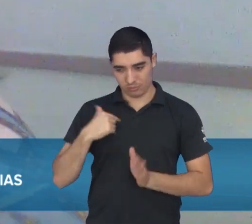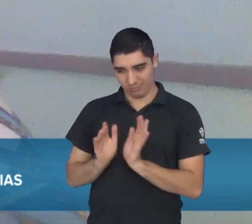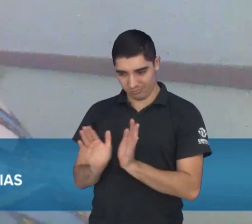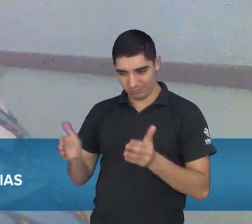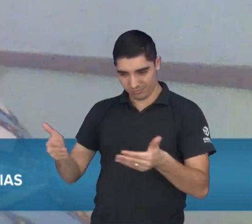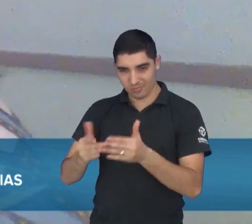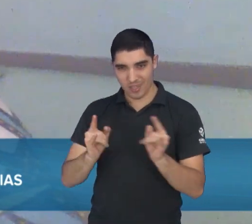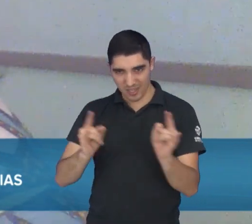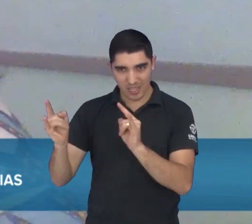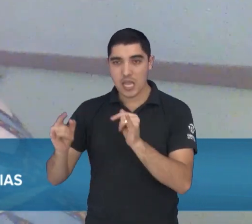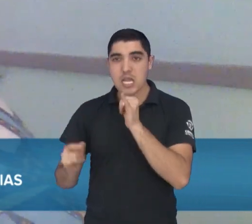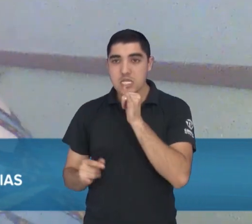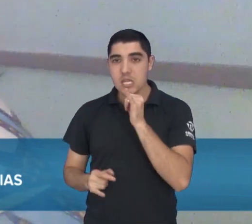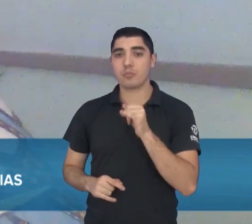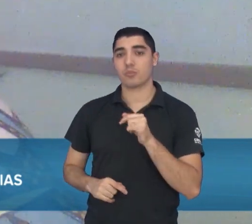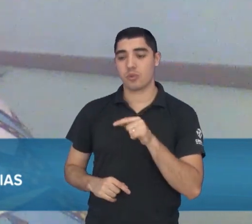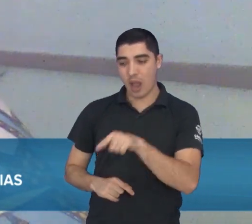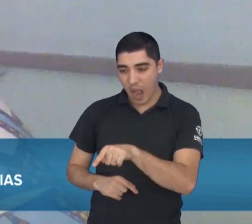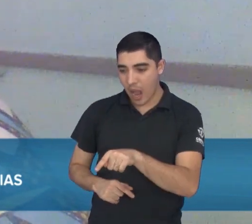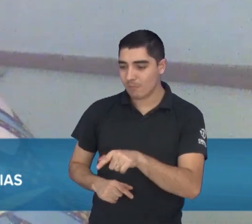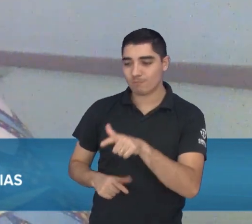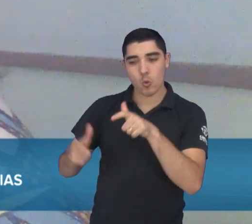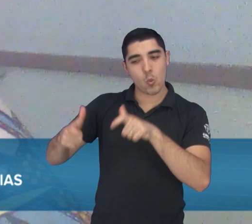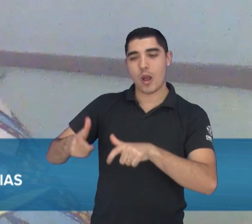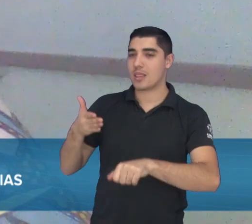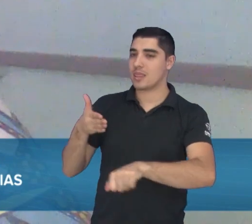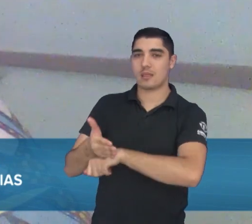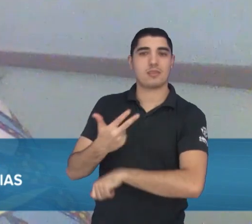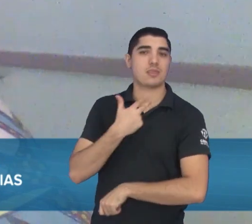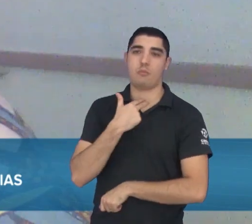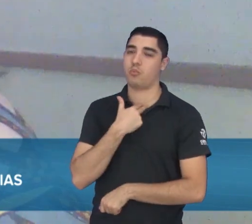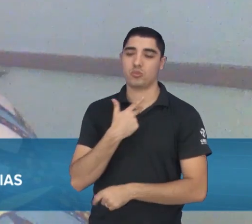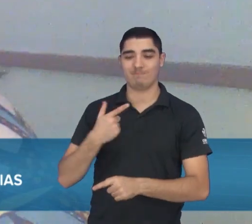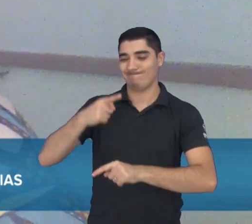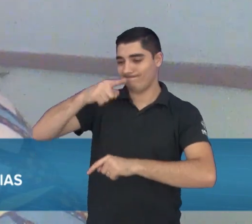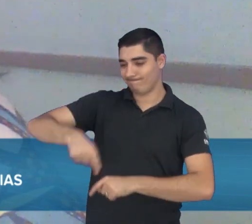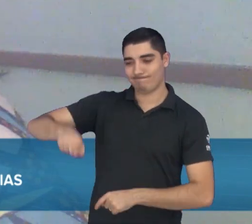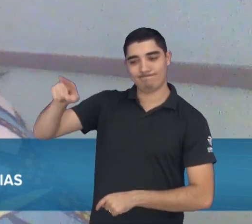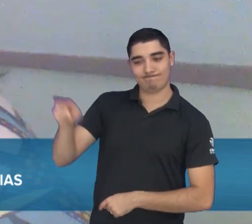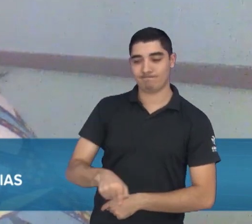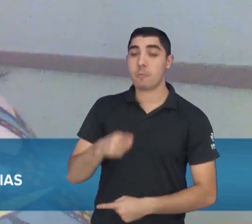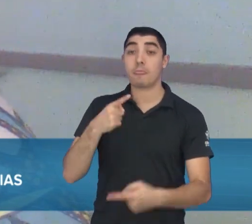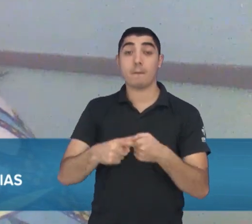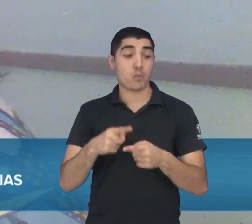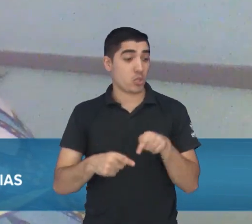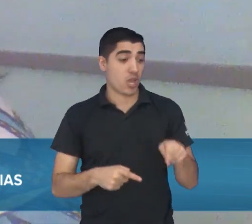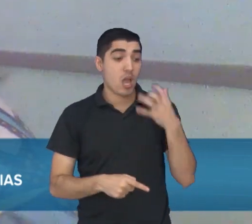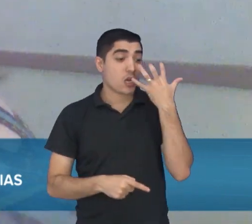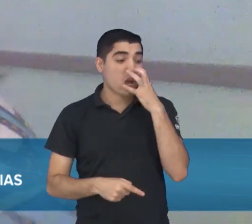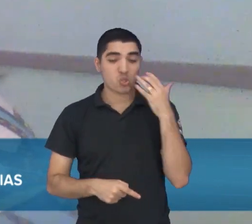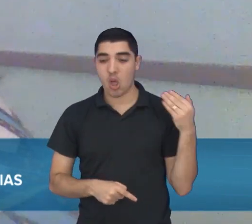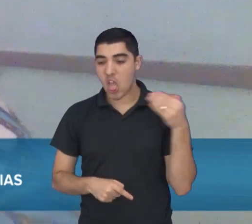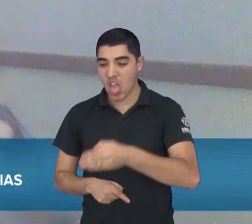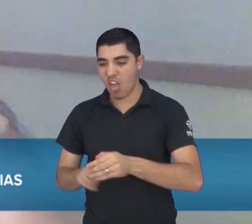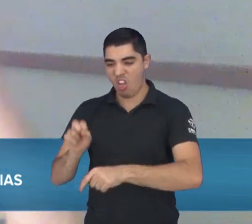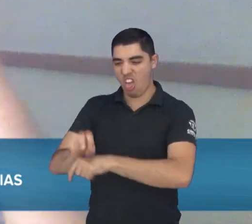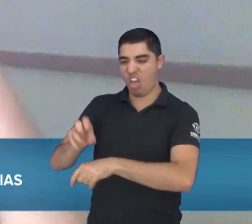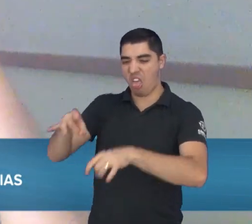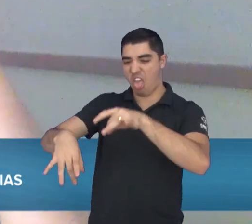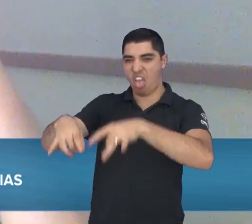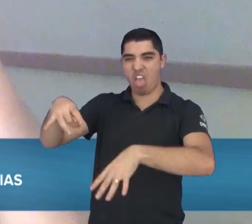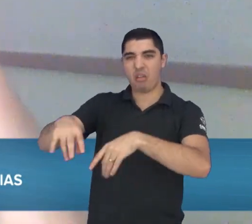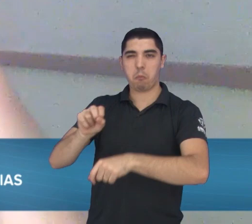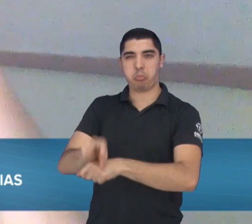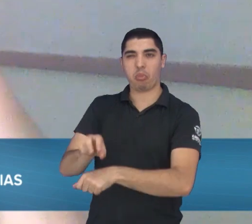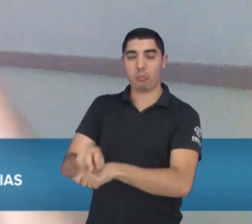as sessões, né, bloqueadas por conta da falta de cuidado e encerradas por desejo dos condôminos, pela